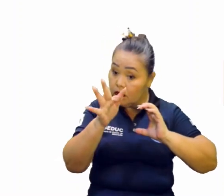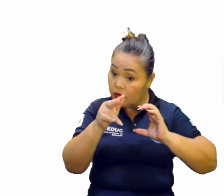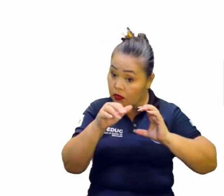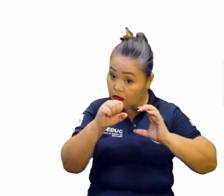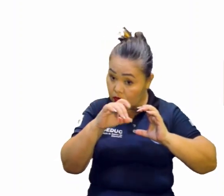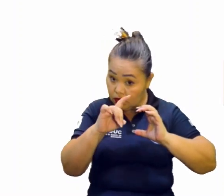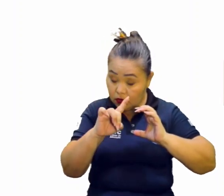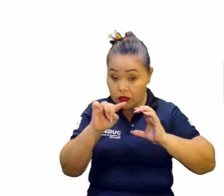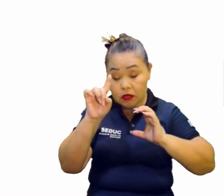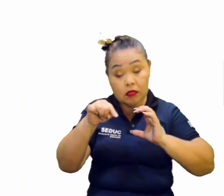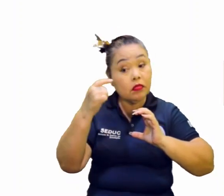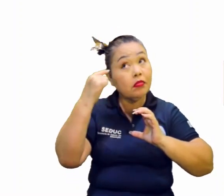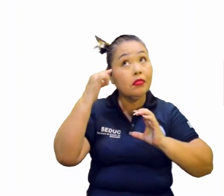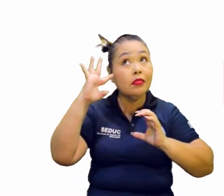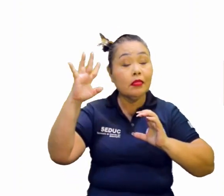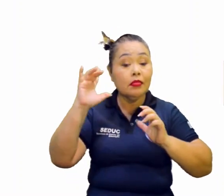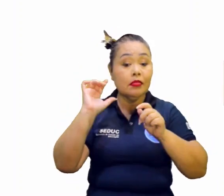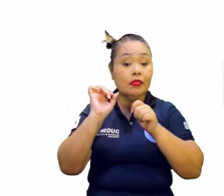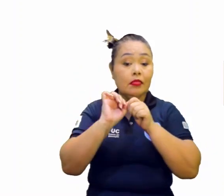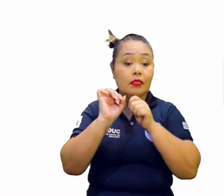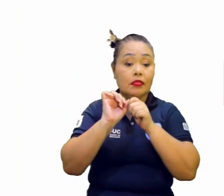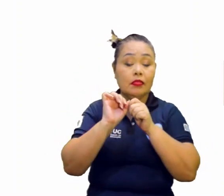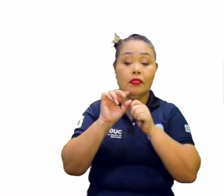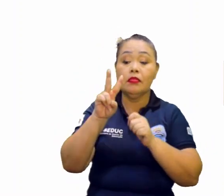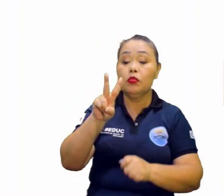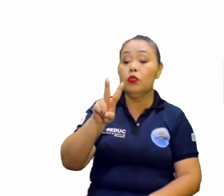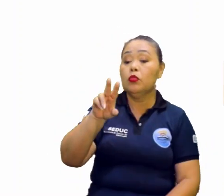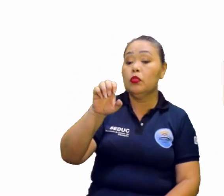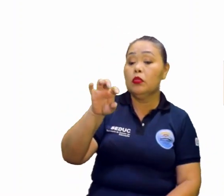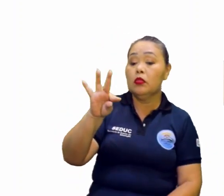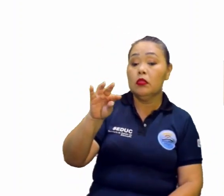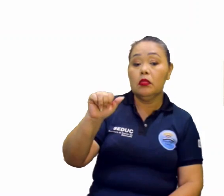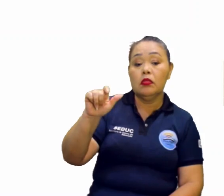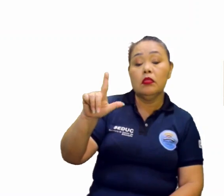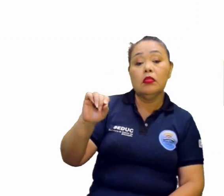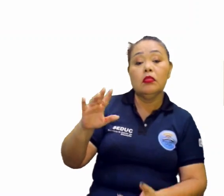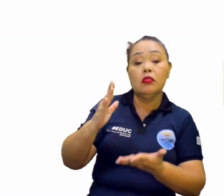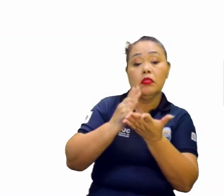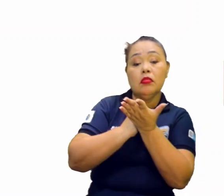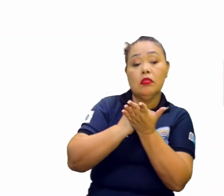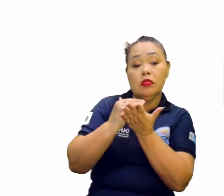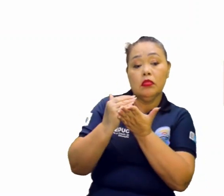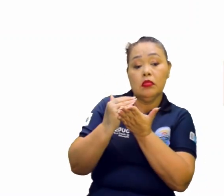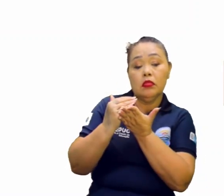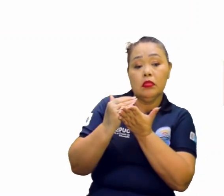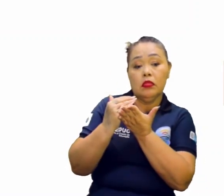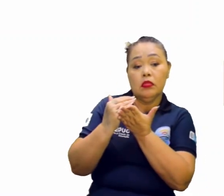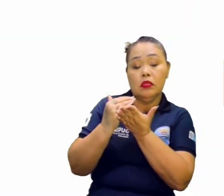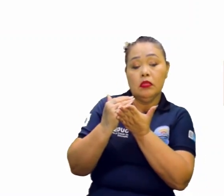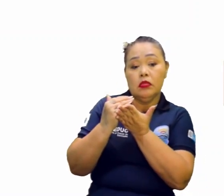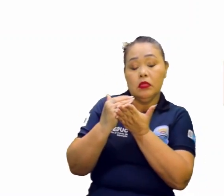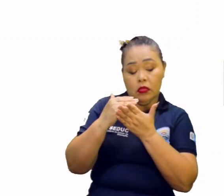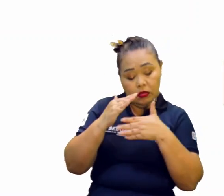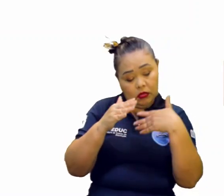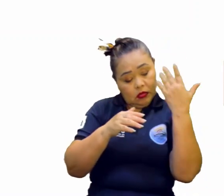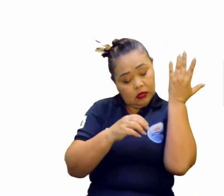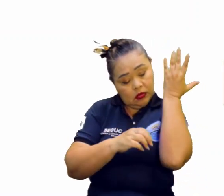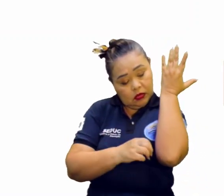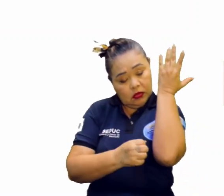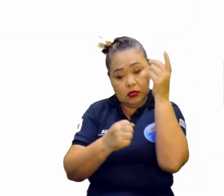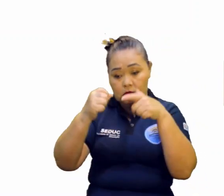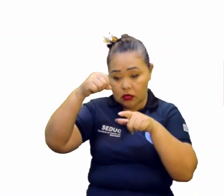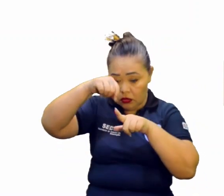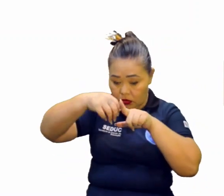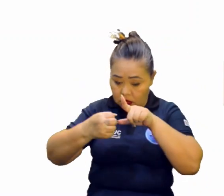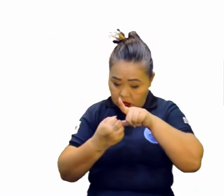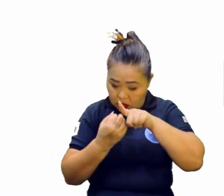imagine esse vegetal que está começando o seu desenvolvimento. E aí ele